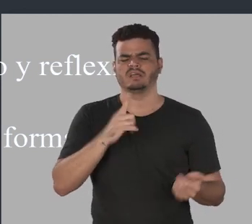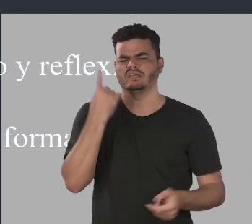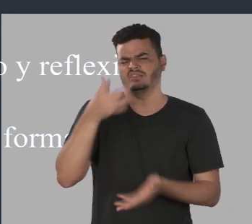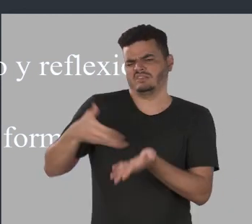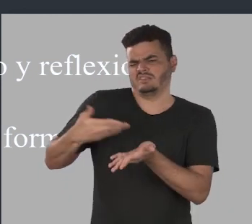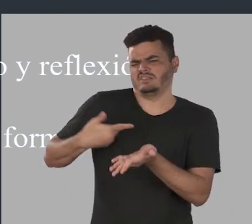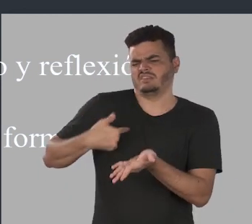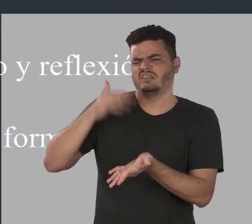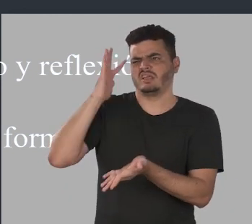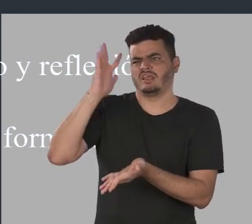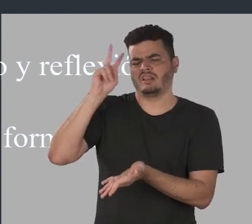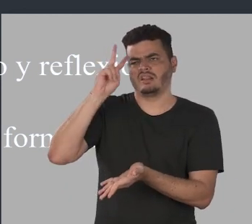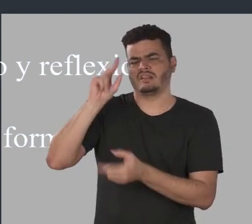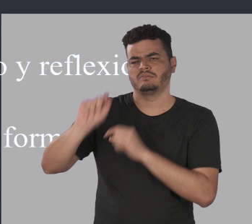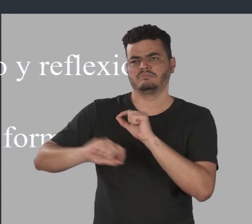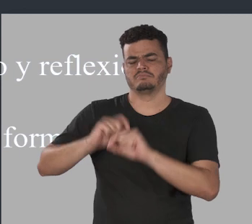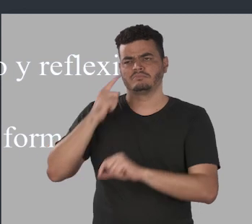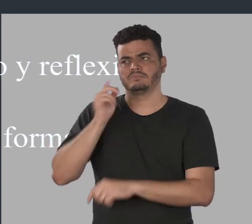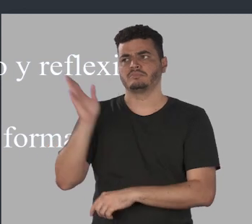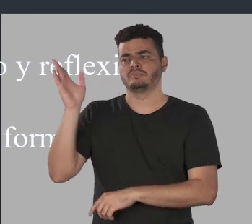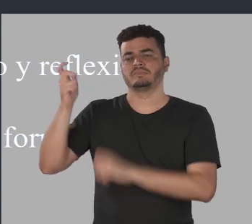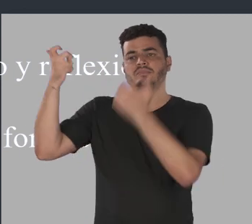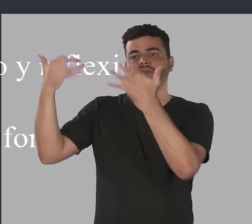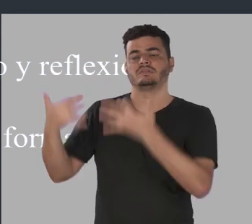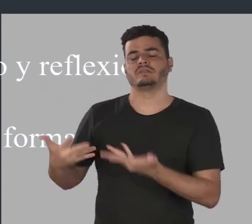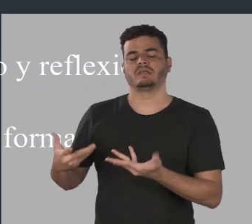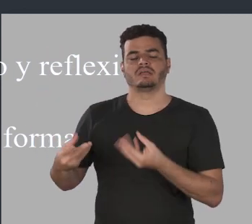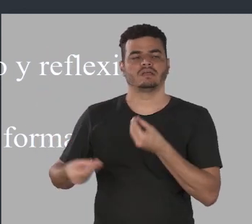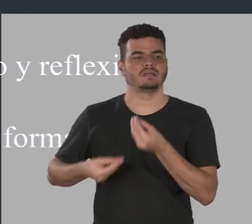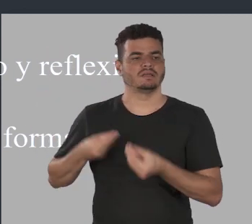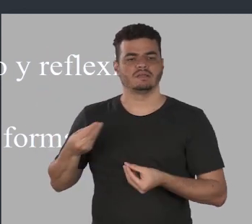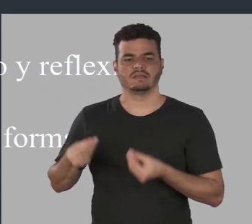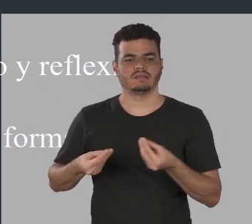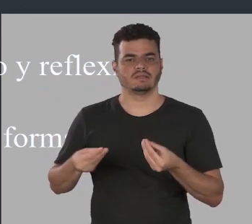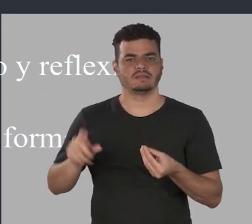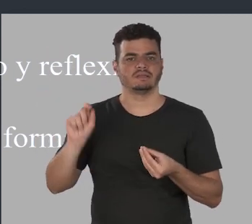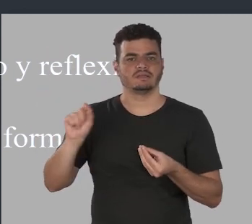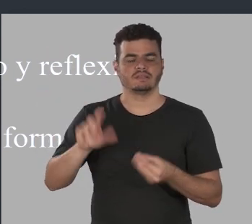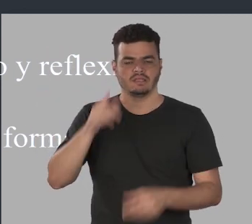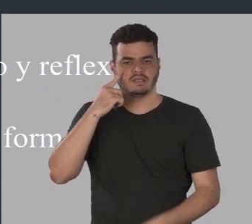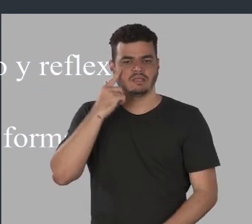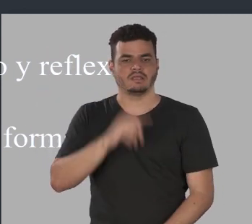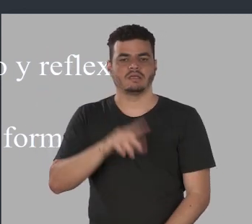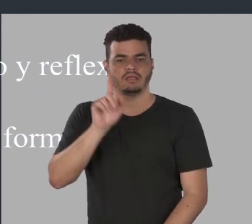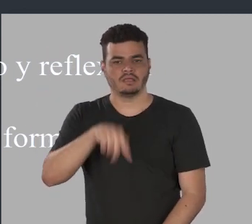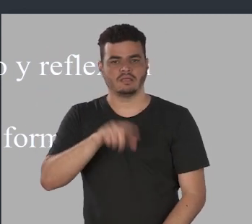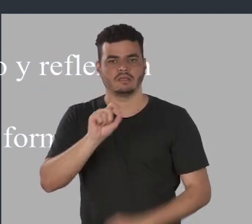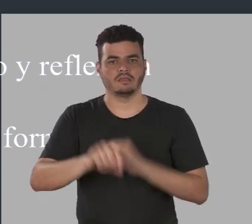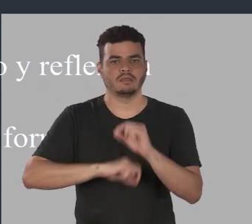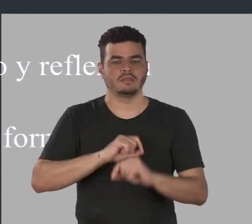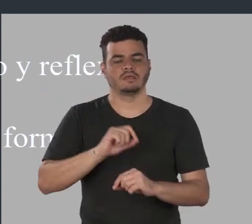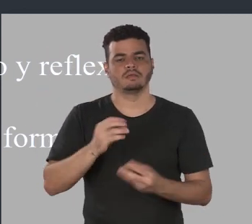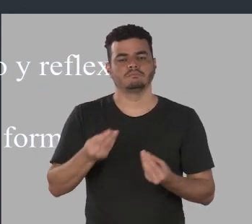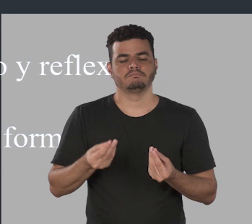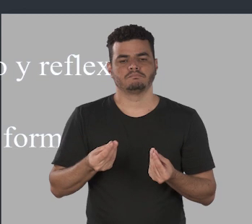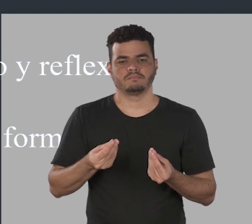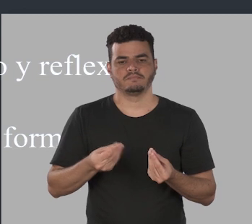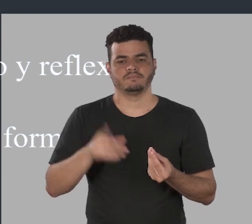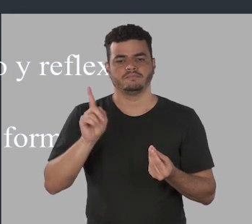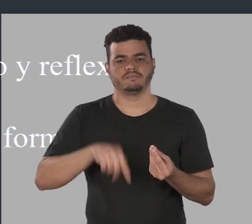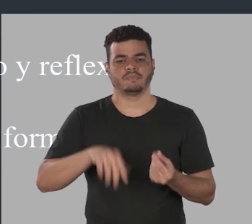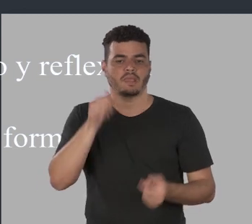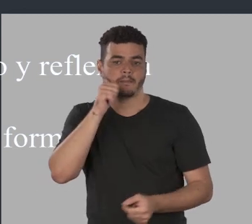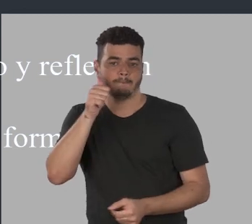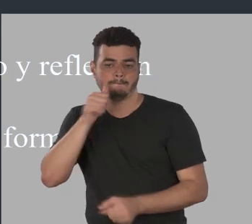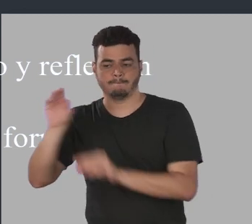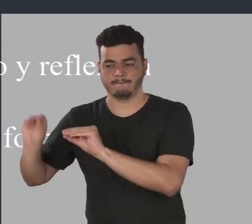aqui um texto que impacta, né? Por exemplo, um livro que ele diz que aqui os bichos se